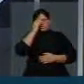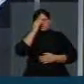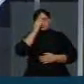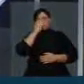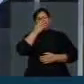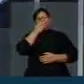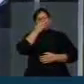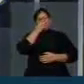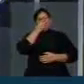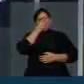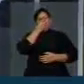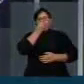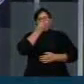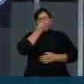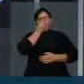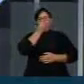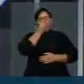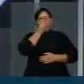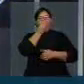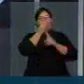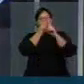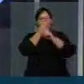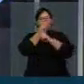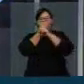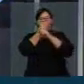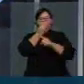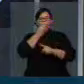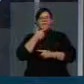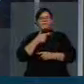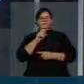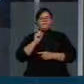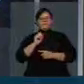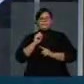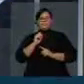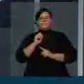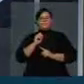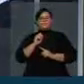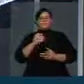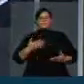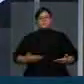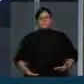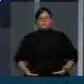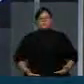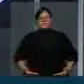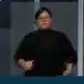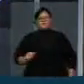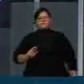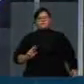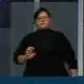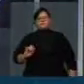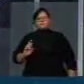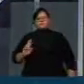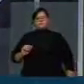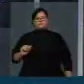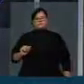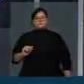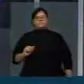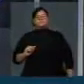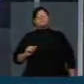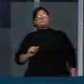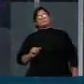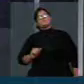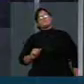veto 28, em que o servidor de carreira, só para terminar, servidores do plano de carreira